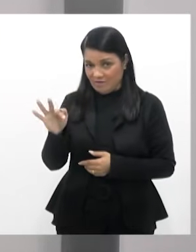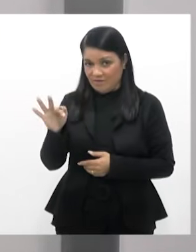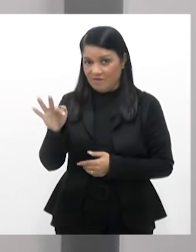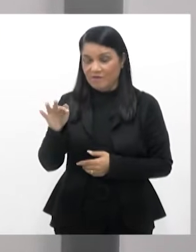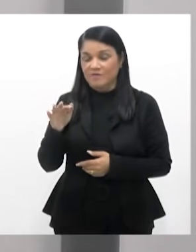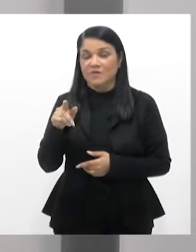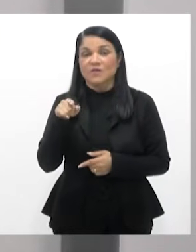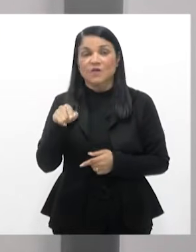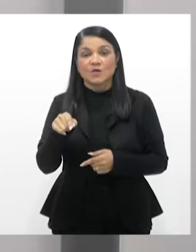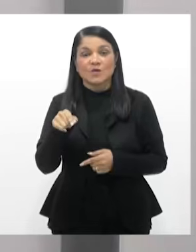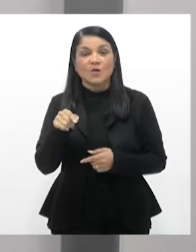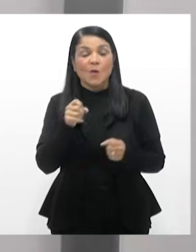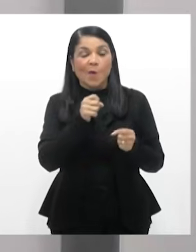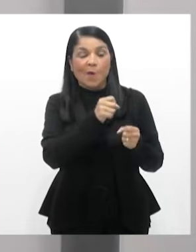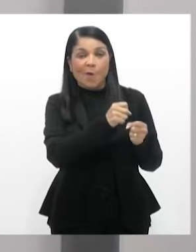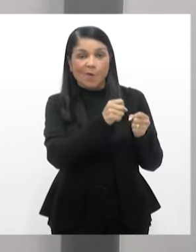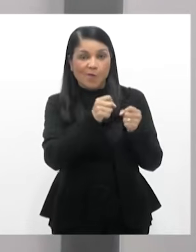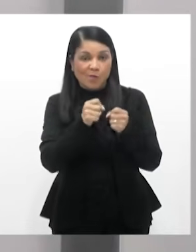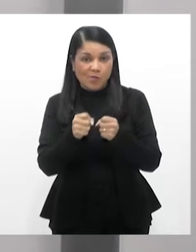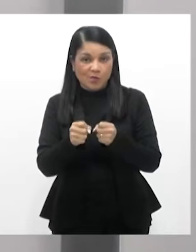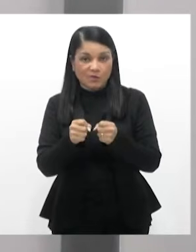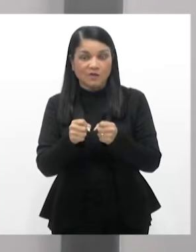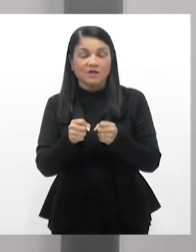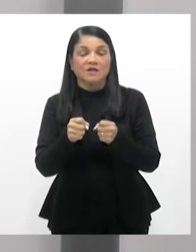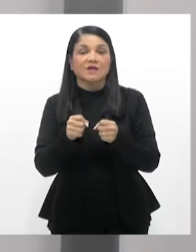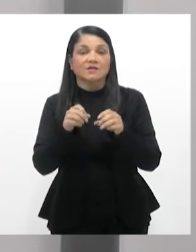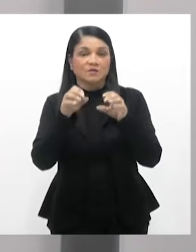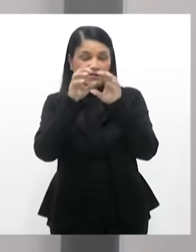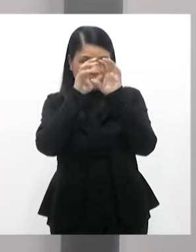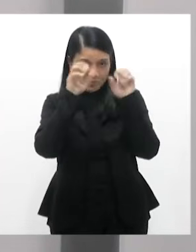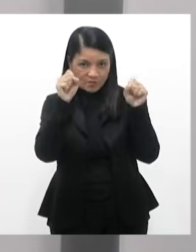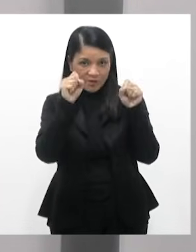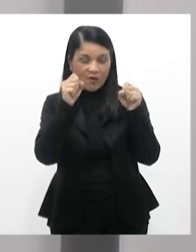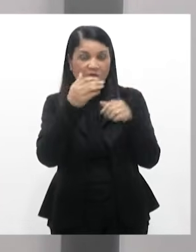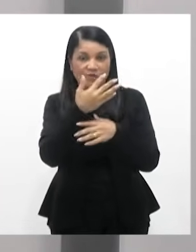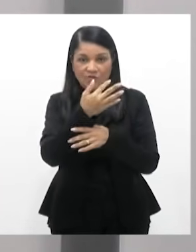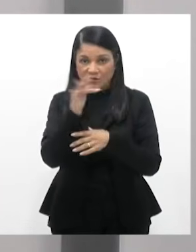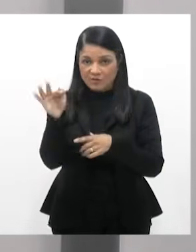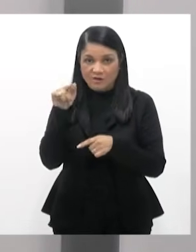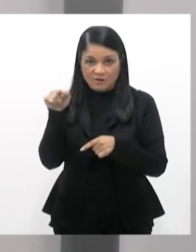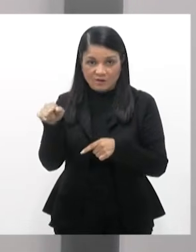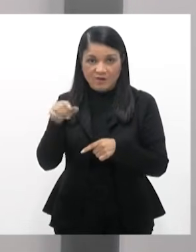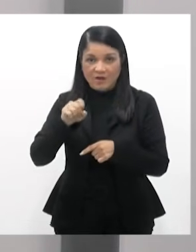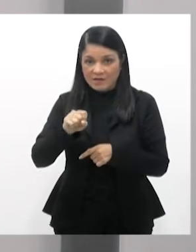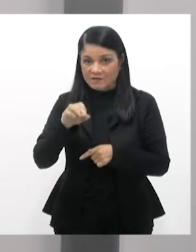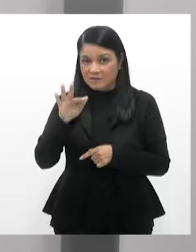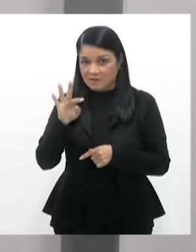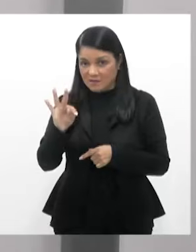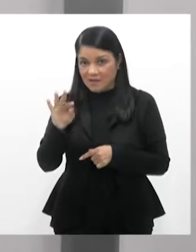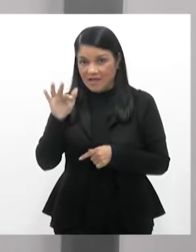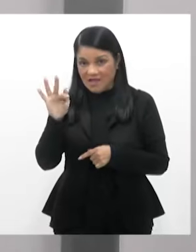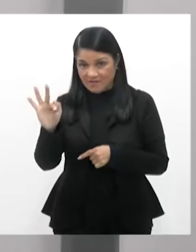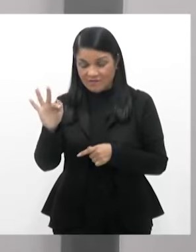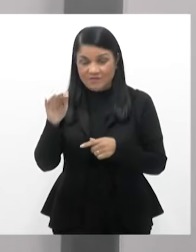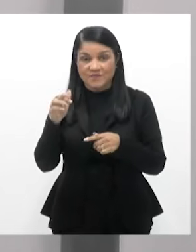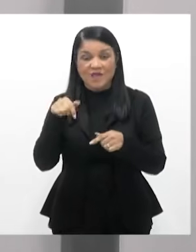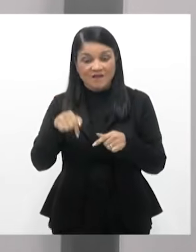é o poder consagrado pelo Supremo Tribunal Federal de autotutela do Poder Legislativo de criar o seu regramento